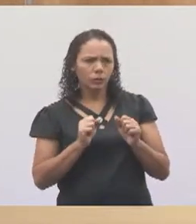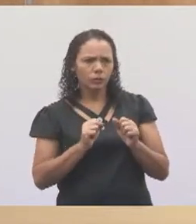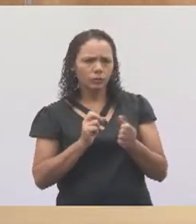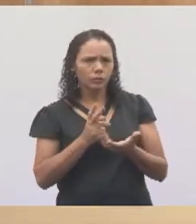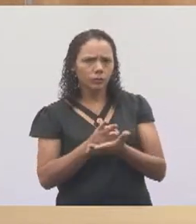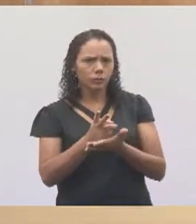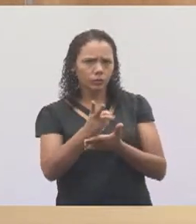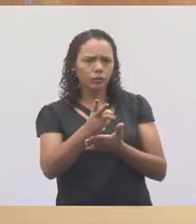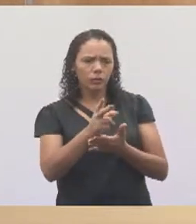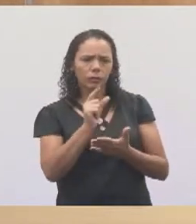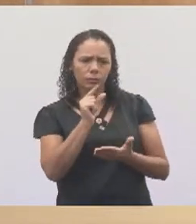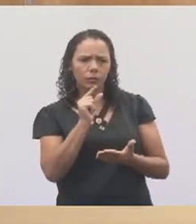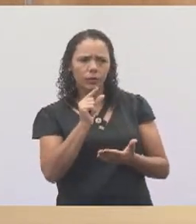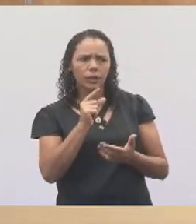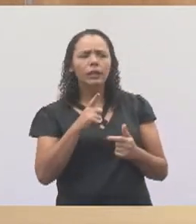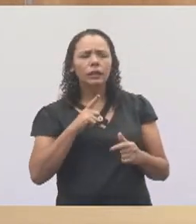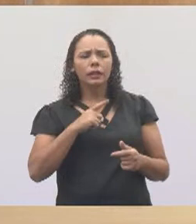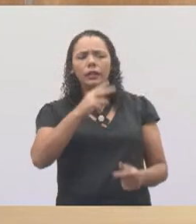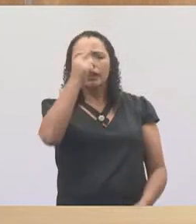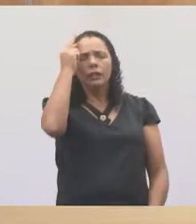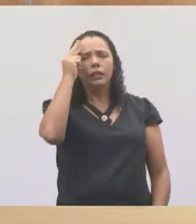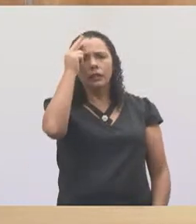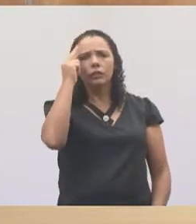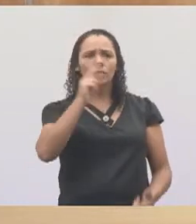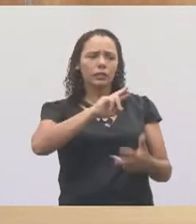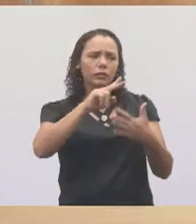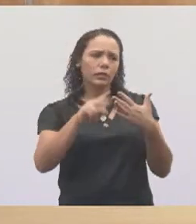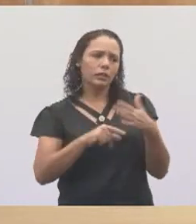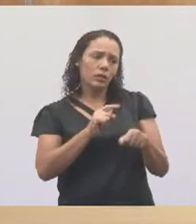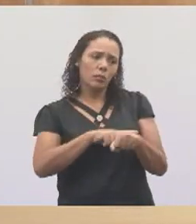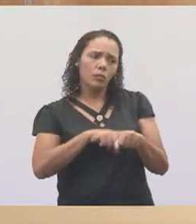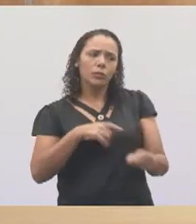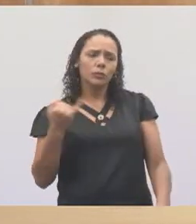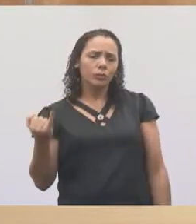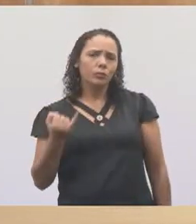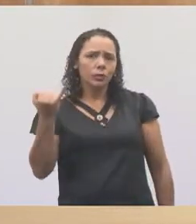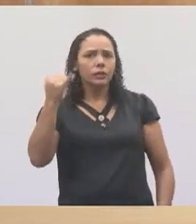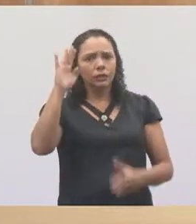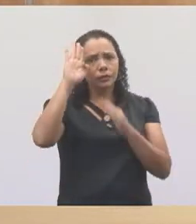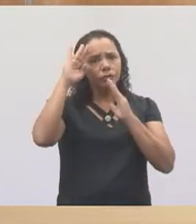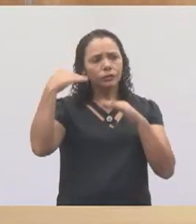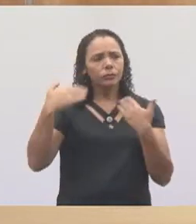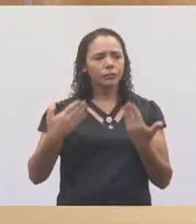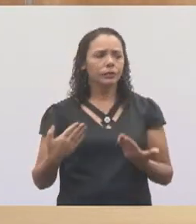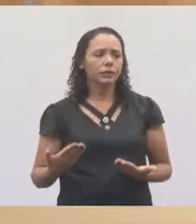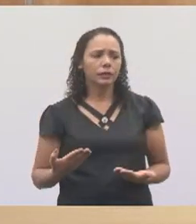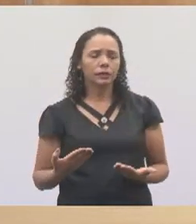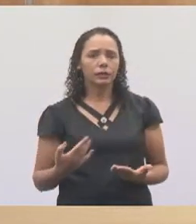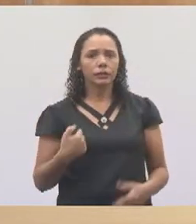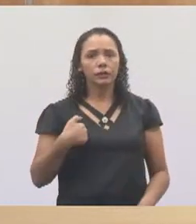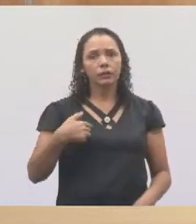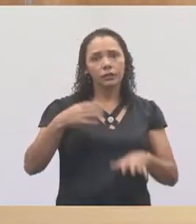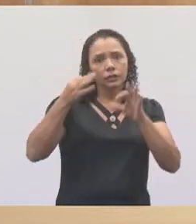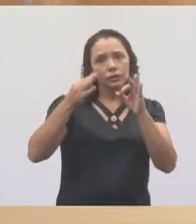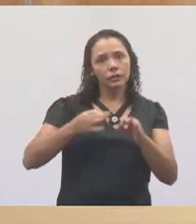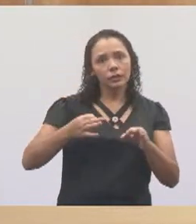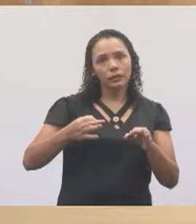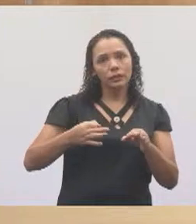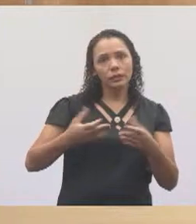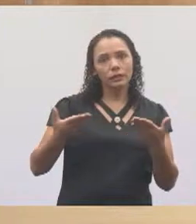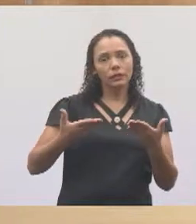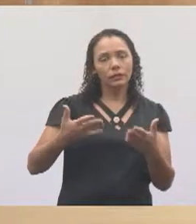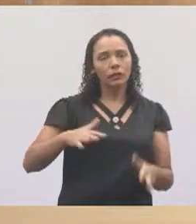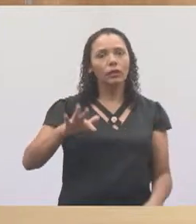E acho que aqui hoje é um momento bastante importante para mim também de fazer essa justa homenagem. Eu tenho certeza que o Tales deve estar conectado